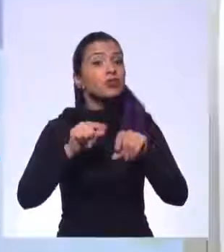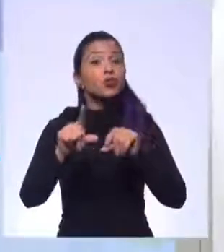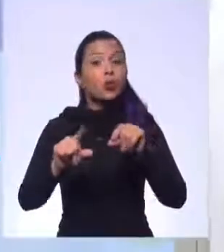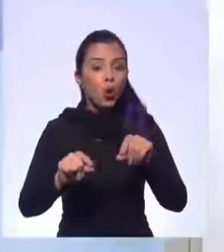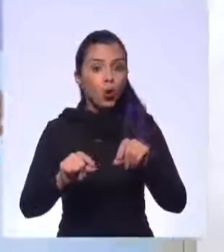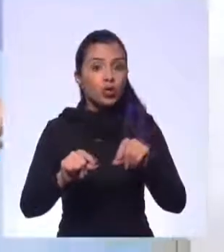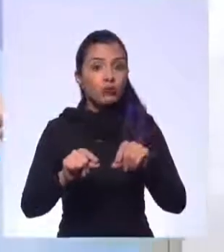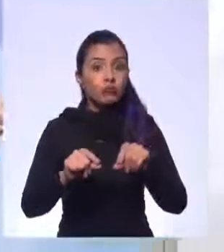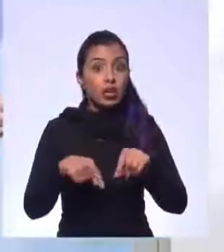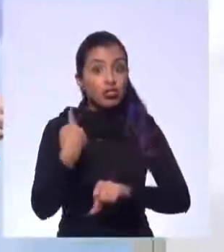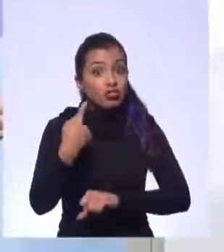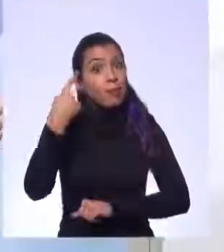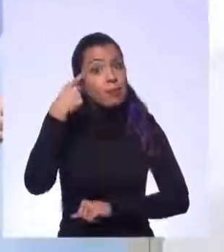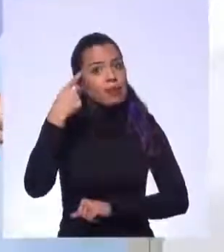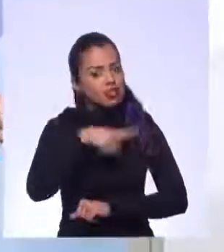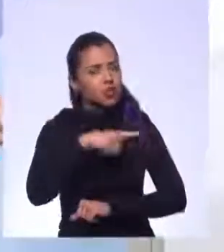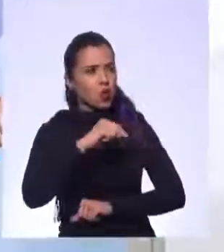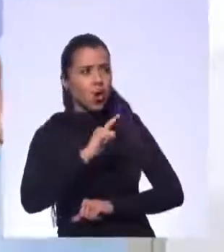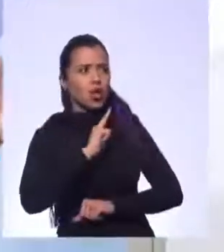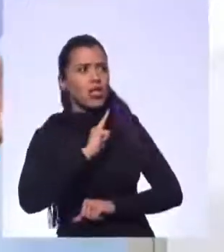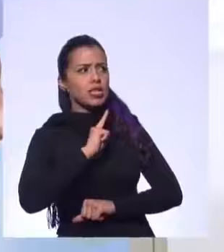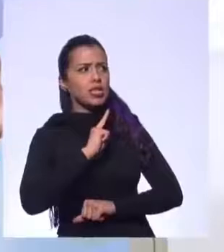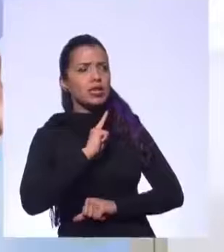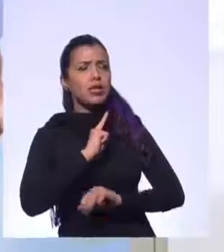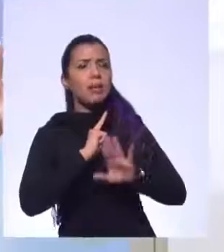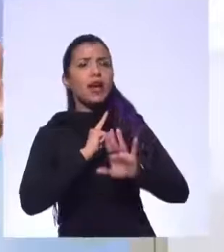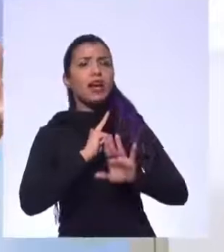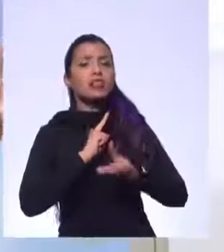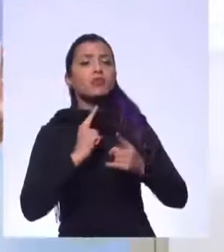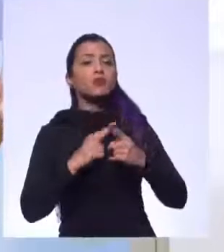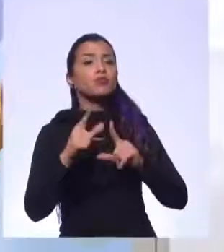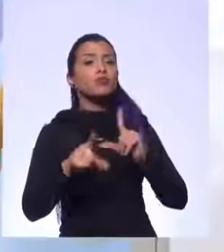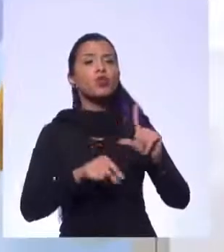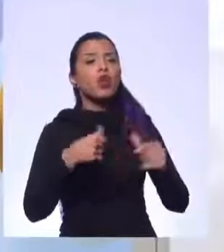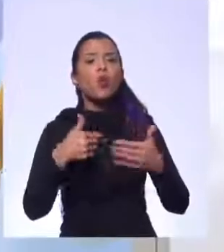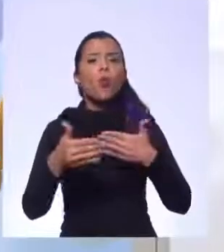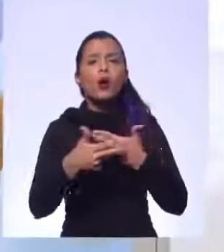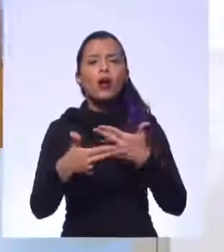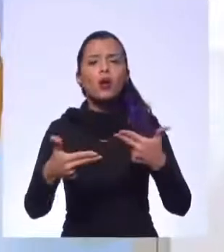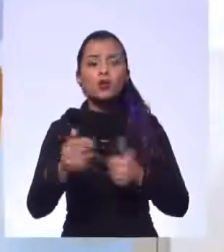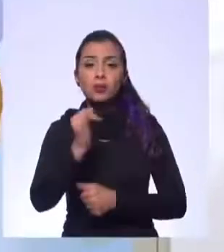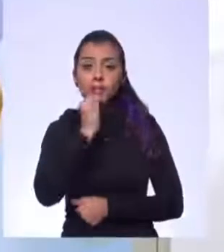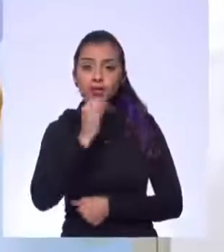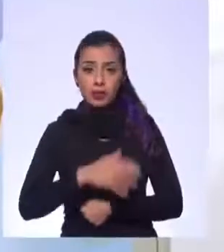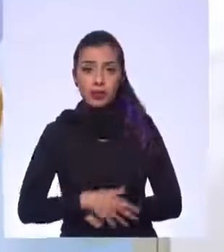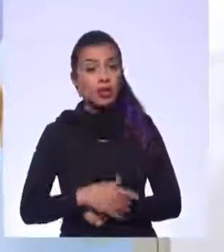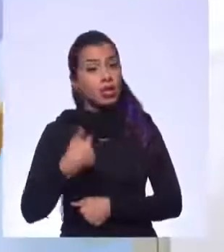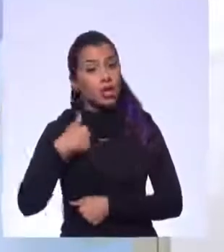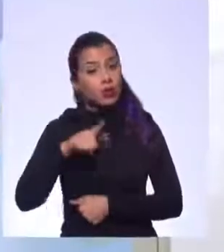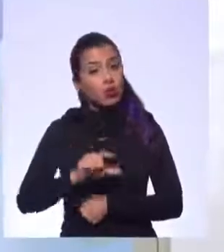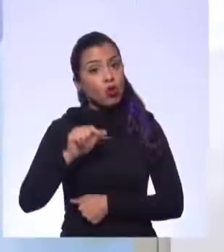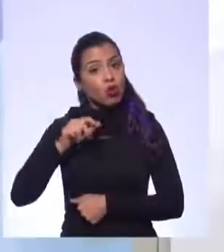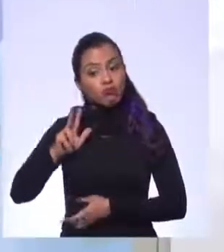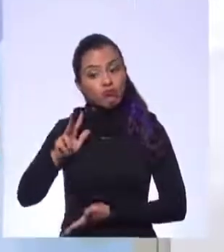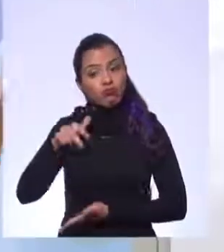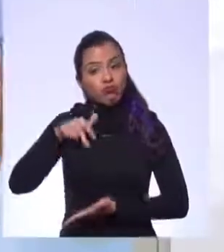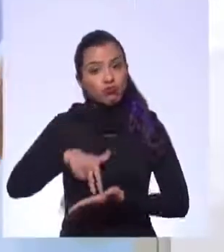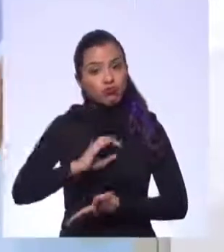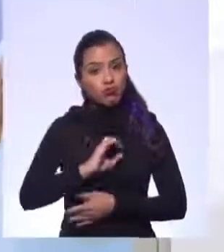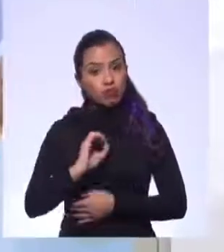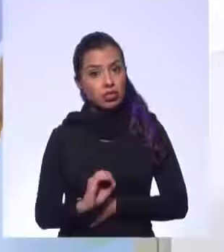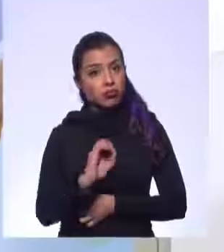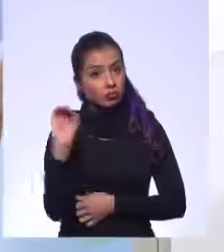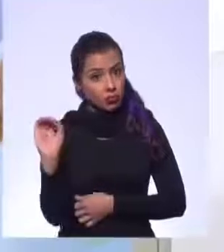Nós achamos que nós temos a liberdade para escolher qualquer coisa. Por exemplo, eu escolhi estar aqui no Centro de Mídias. Foi